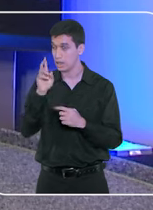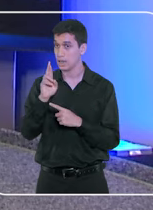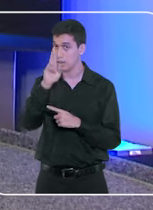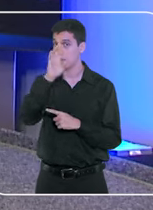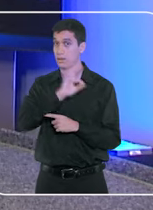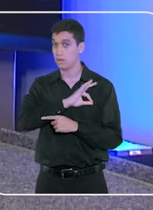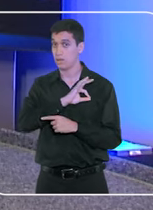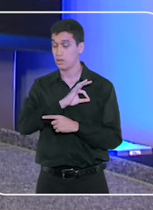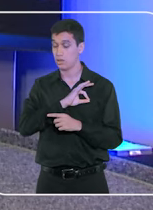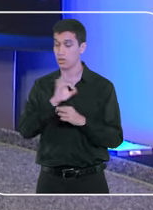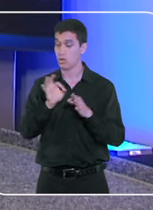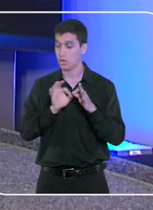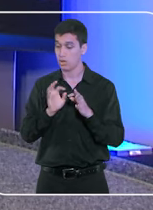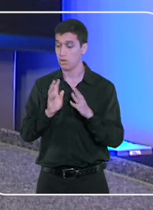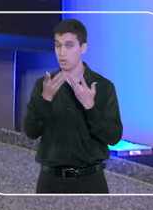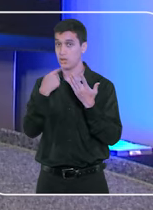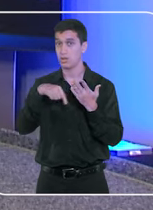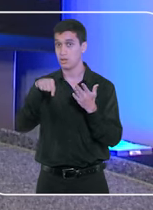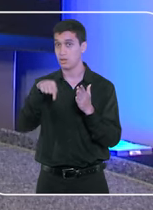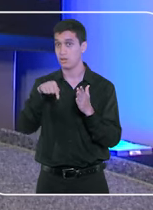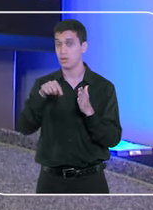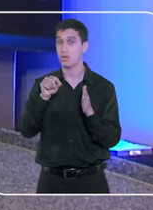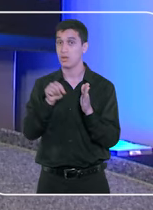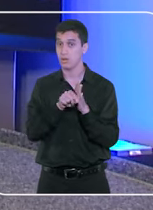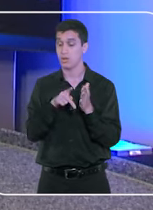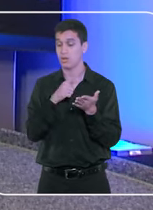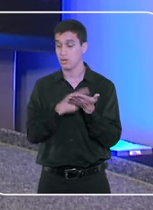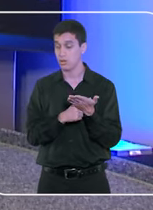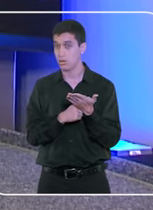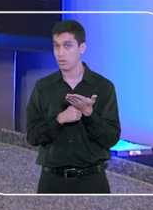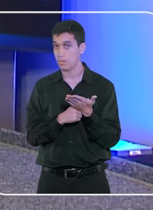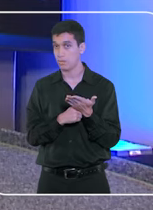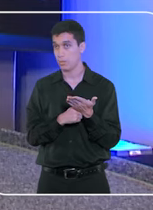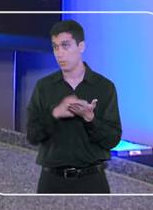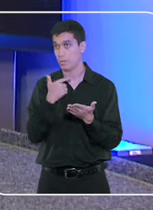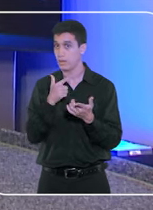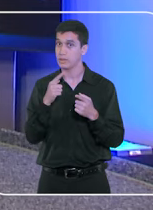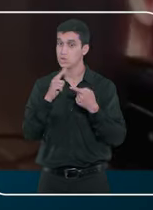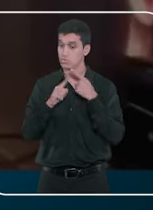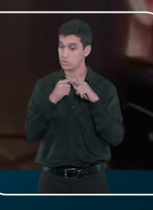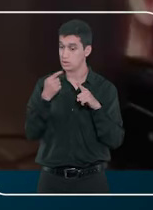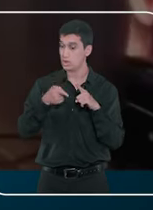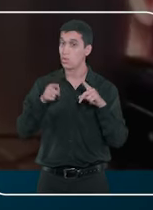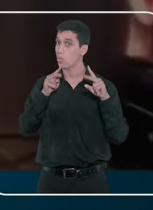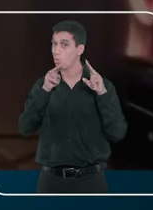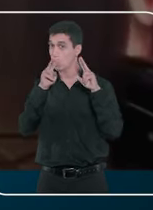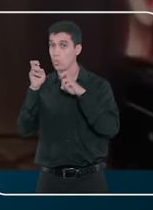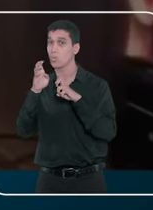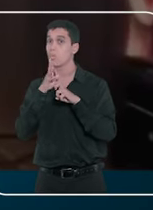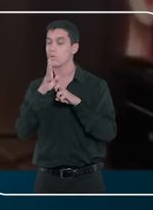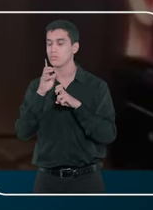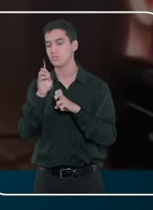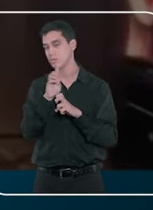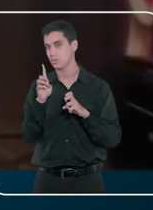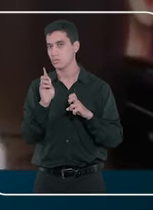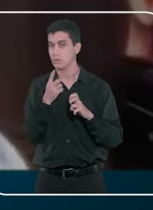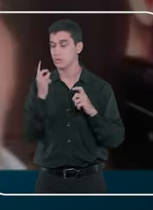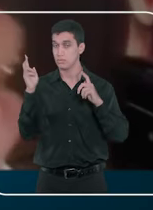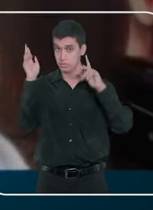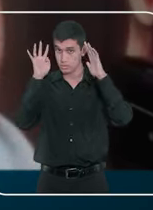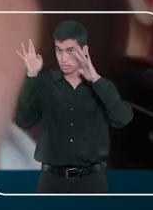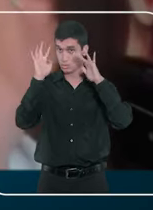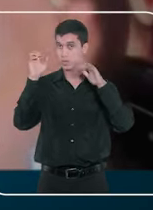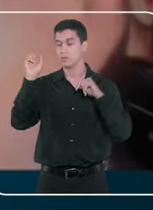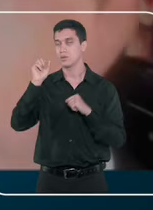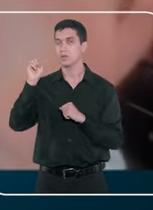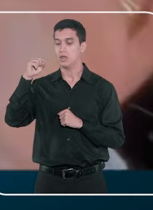à celebração do acordo de não persecução. Não estamos discutindo esse conhecimento objetivo. O que estamos ponderando é que, na